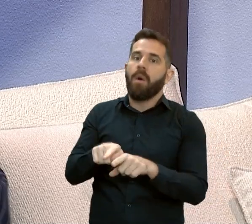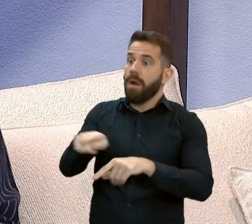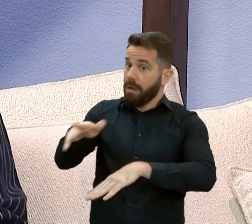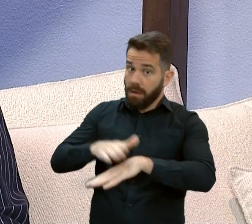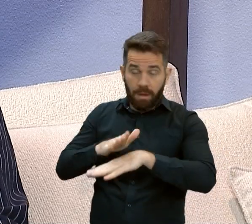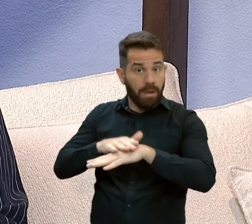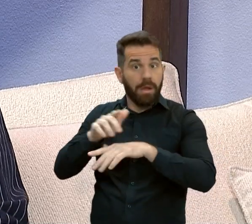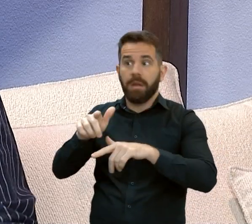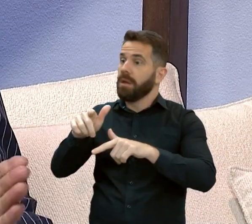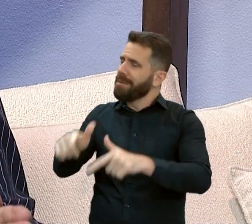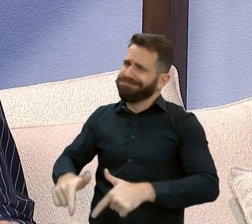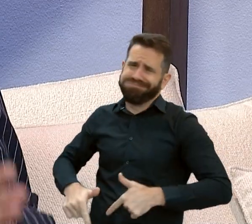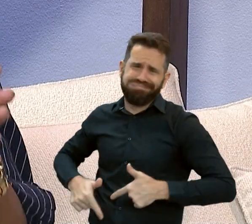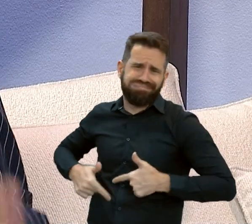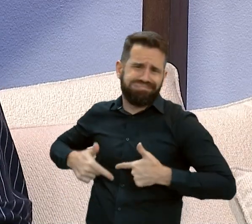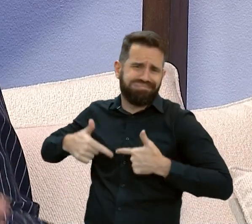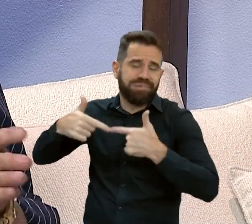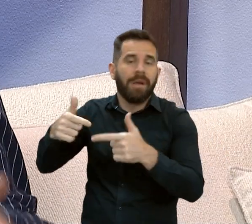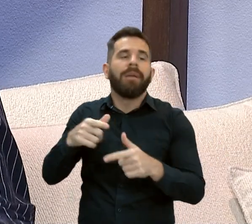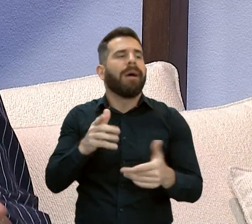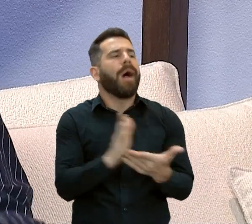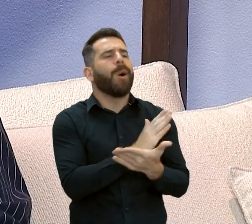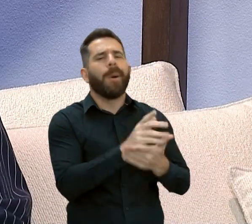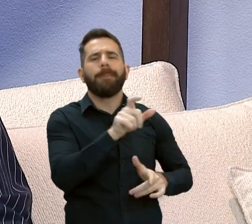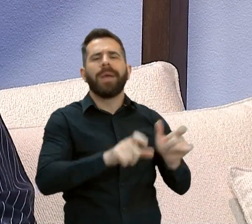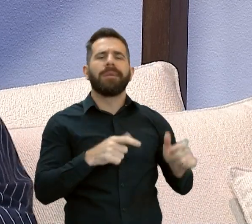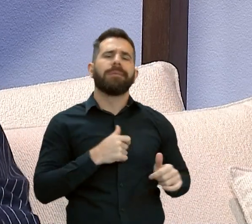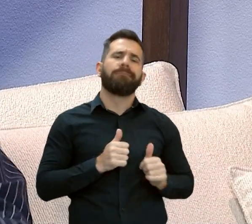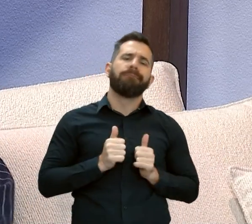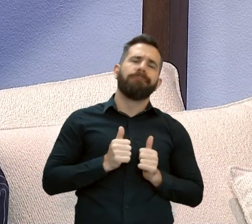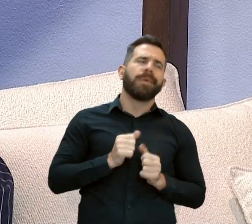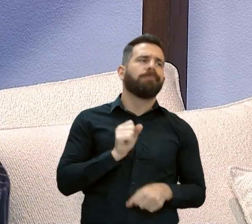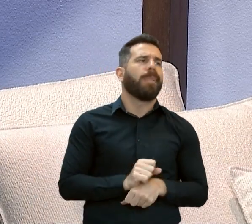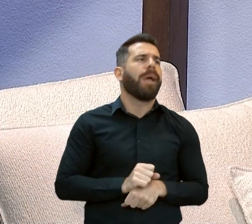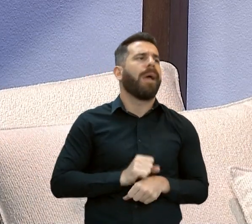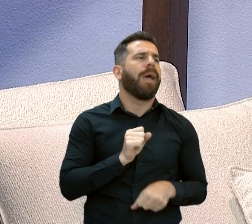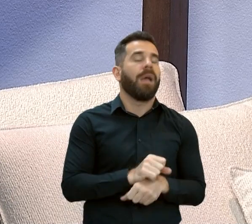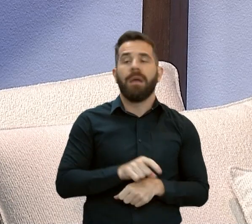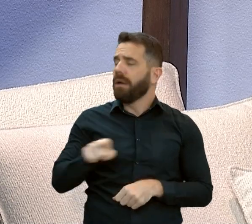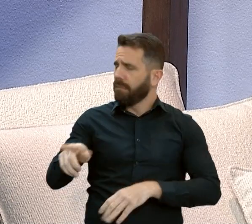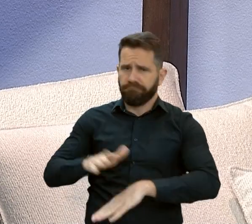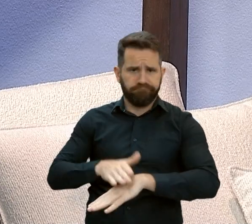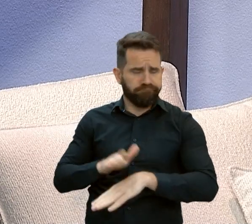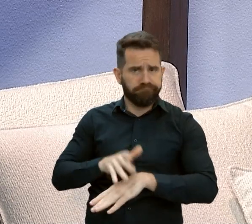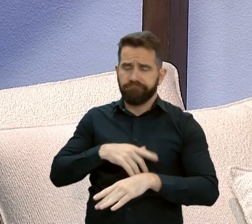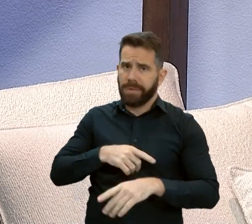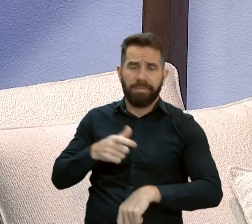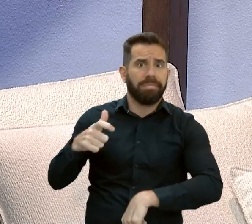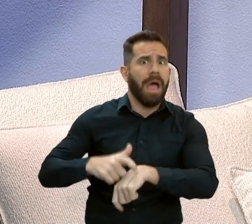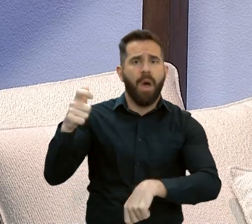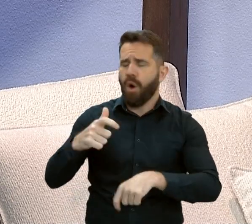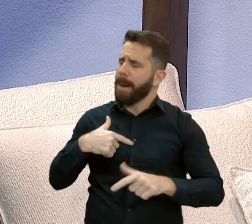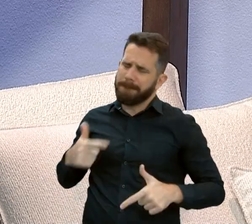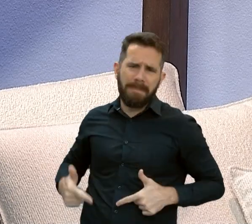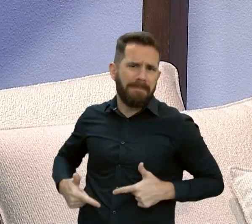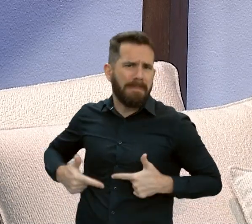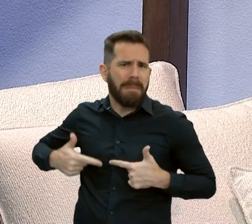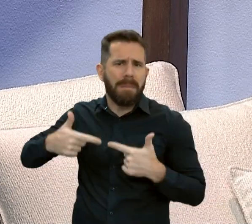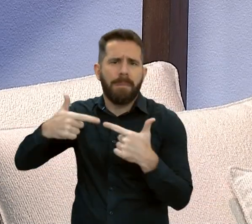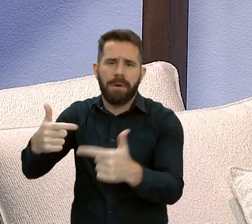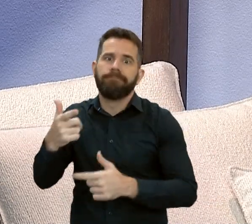acontecer. O professor Edivar é daqueles que faz acontecer. Então, nós vencemos todas as barreiras, que não